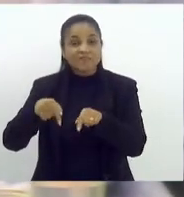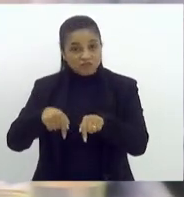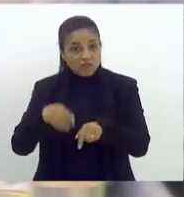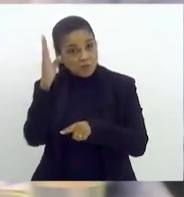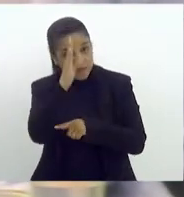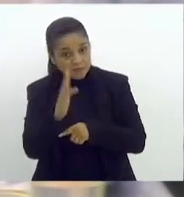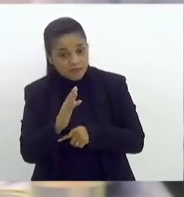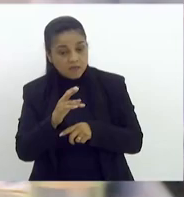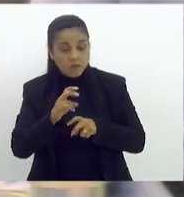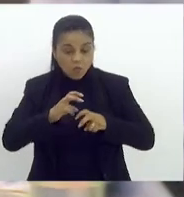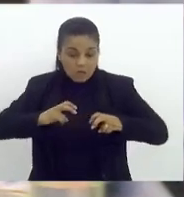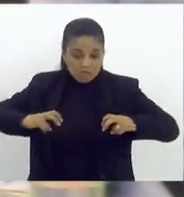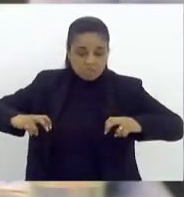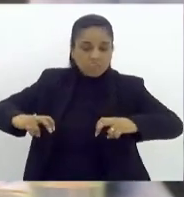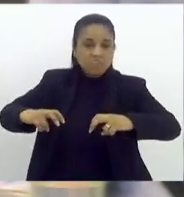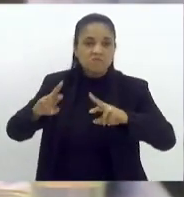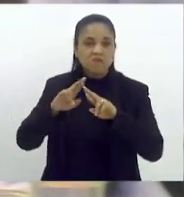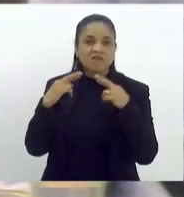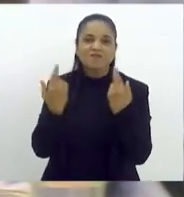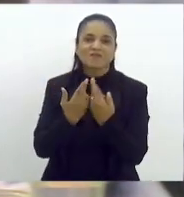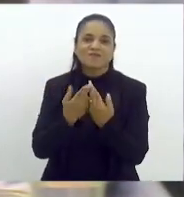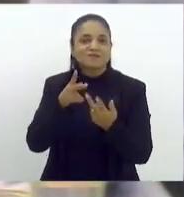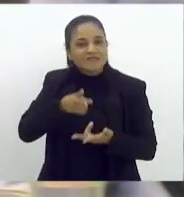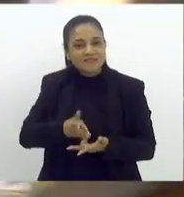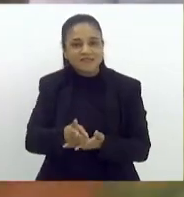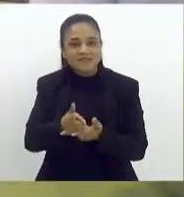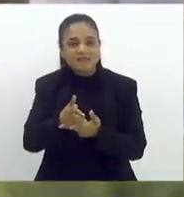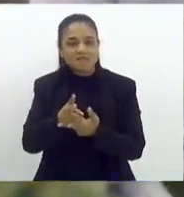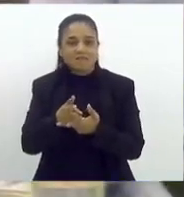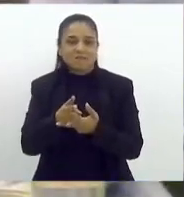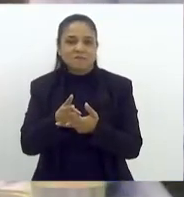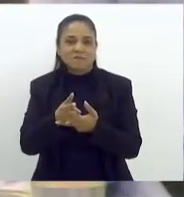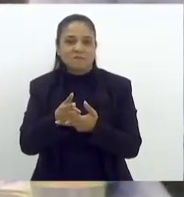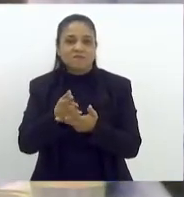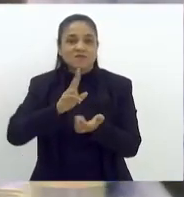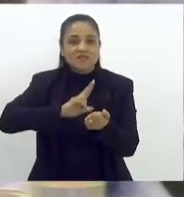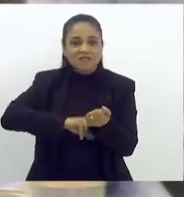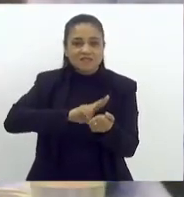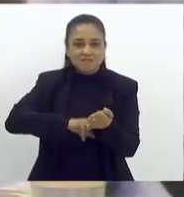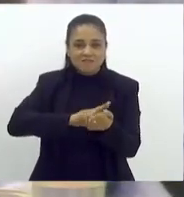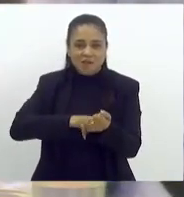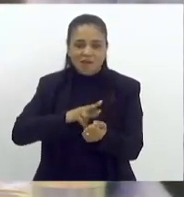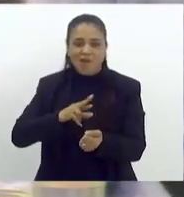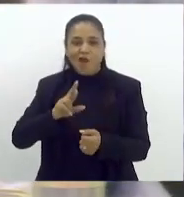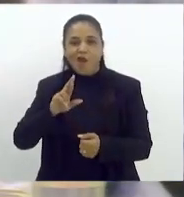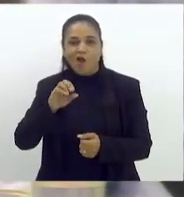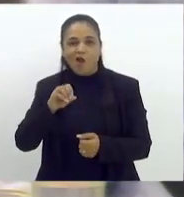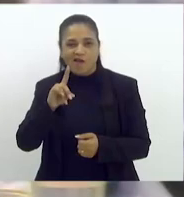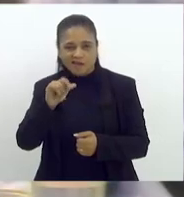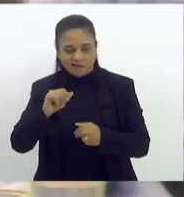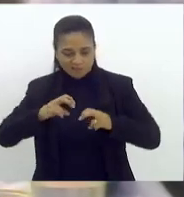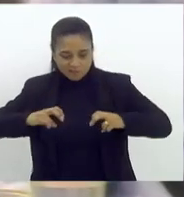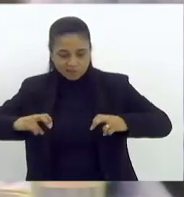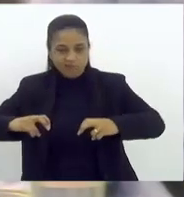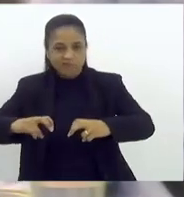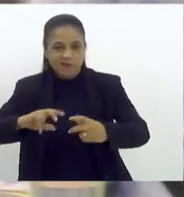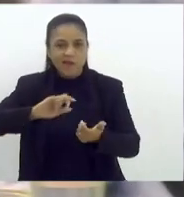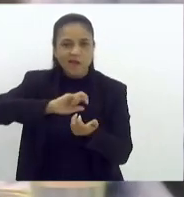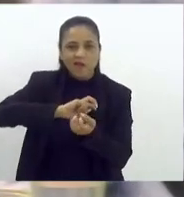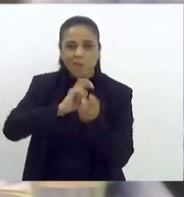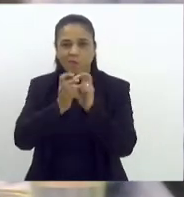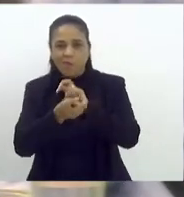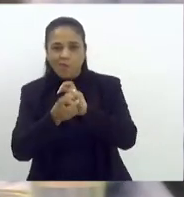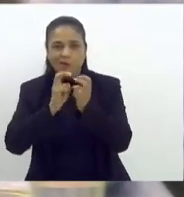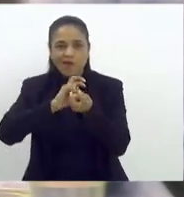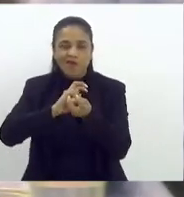a gente sempre se reuniu em roda então roda de rima porque o jogo é roda capoeira